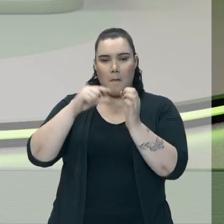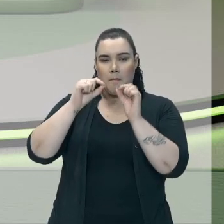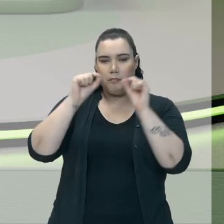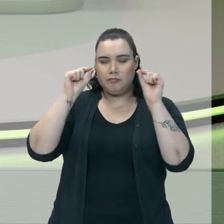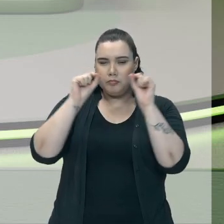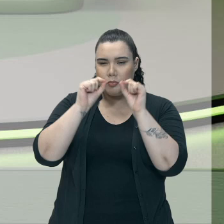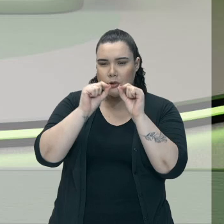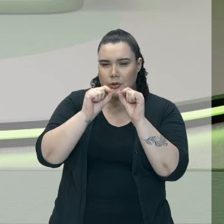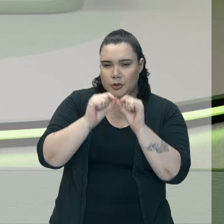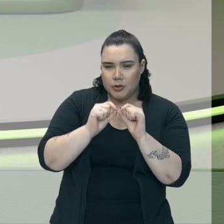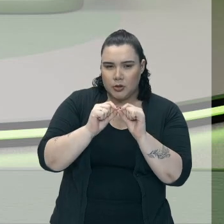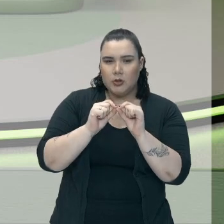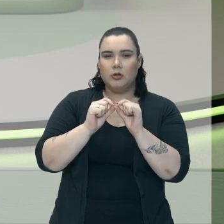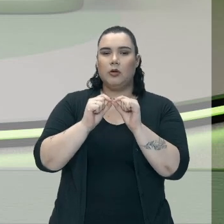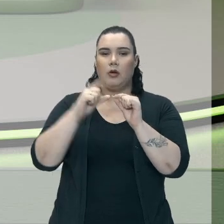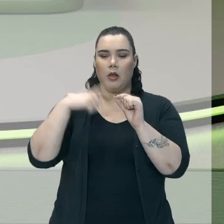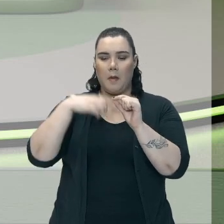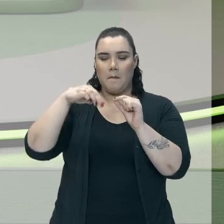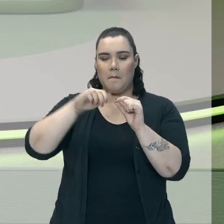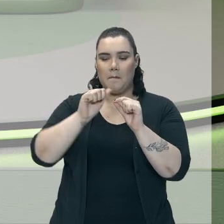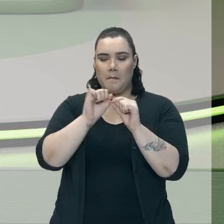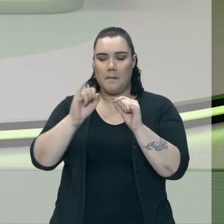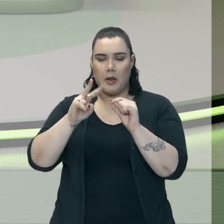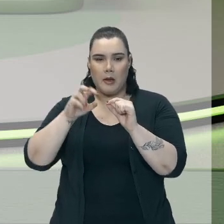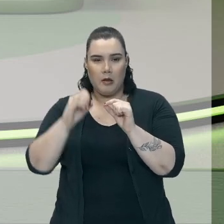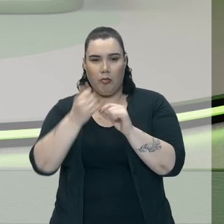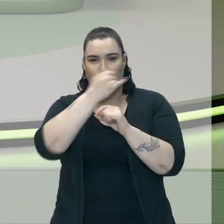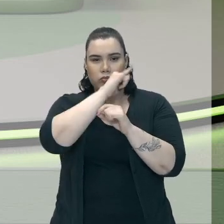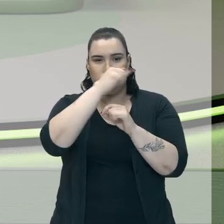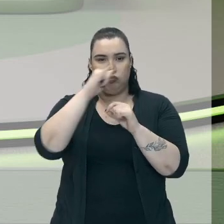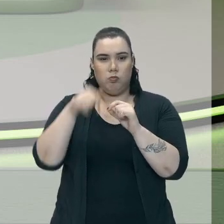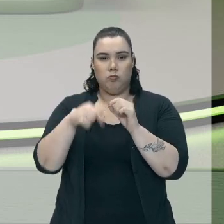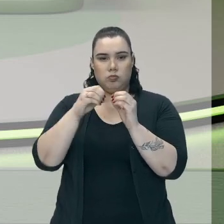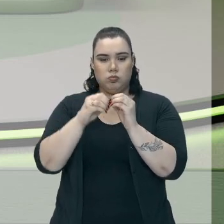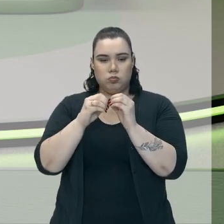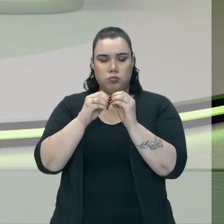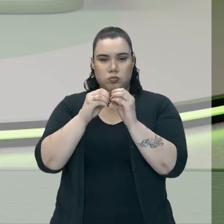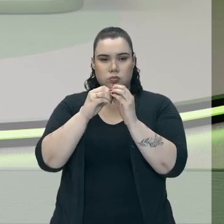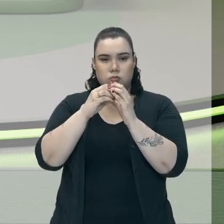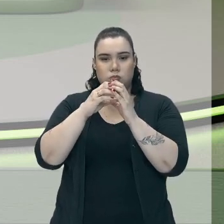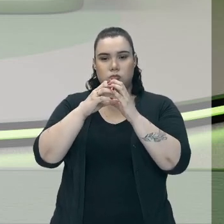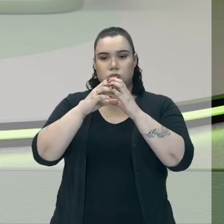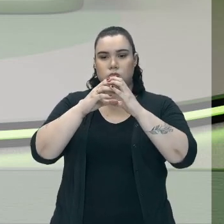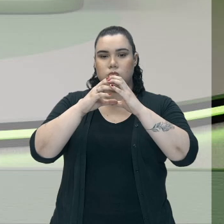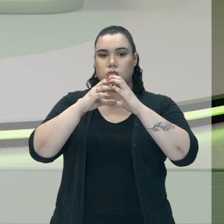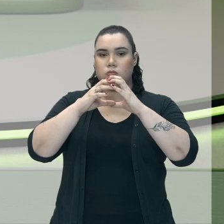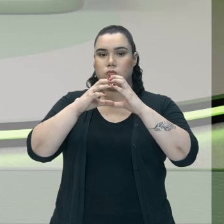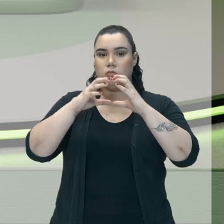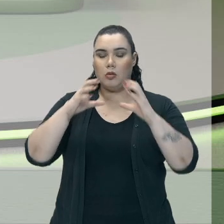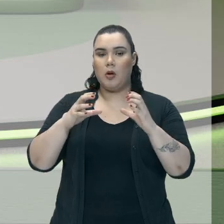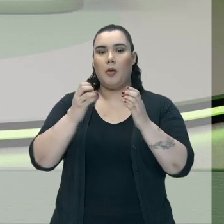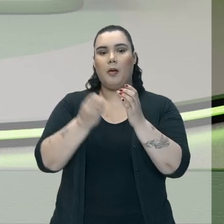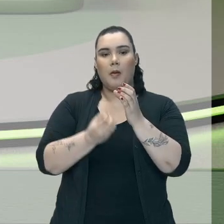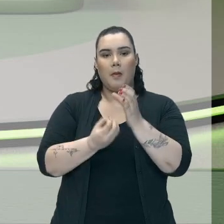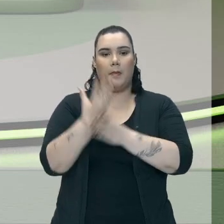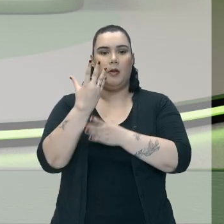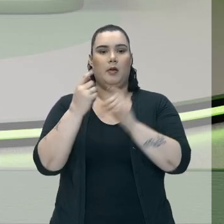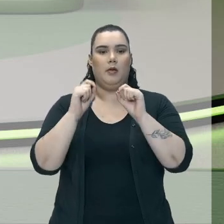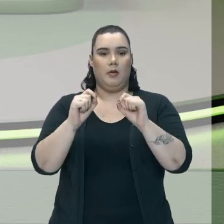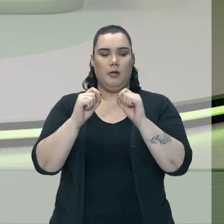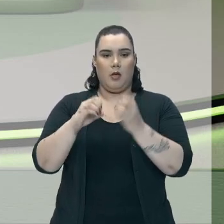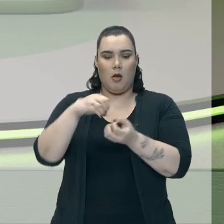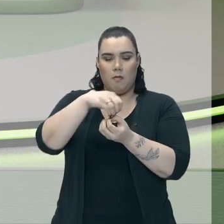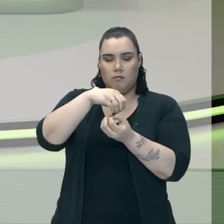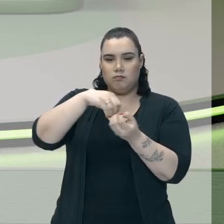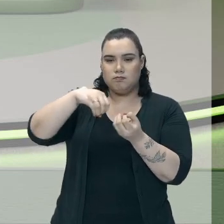bem pequeno, supermassivo, com muita energia. Esse ponto então se expande, dando origem a todo